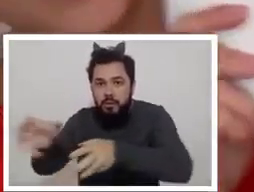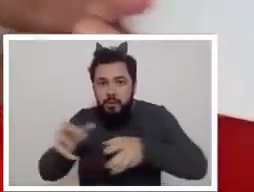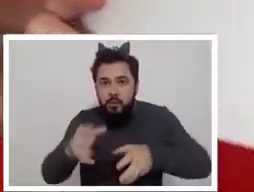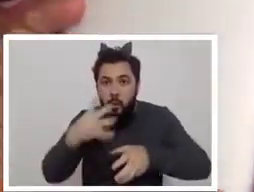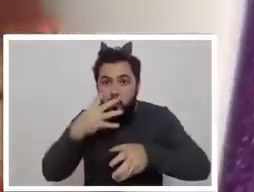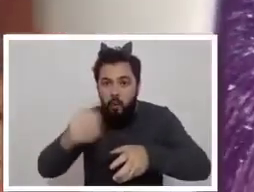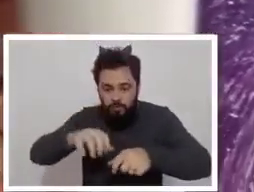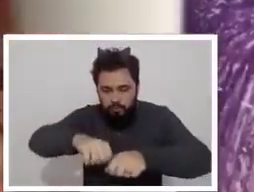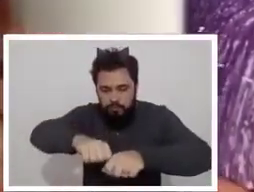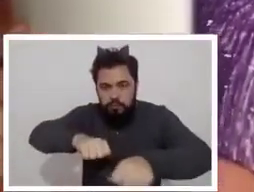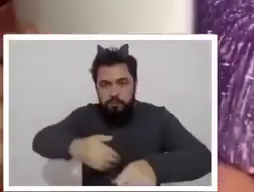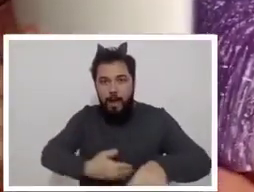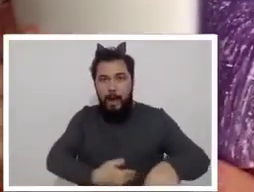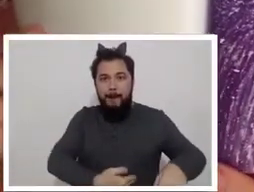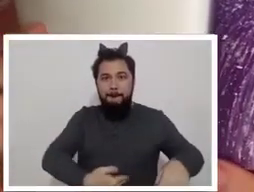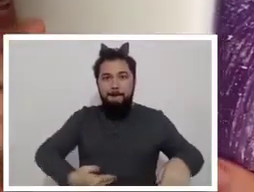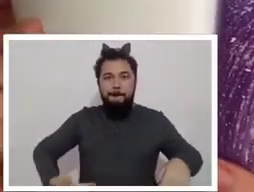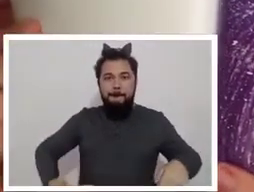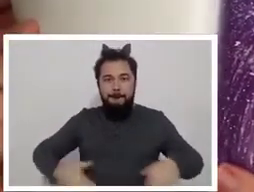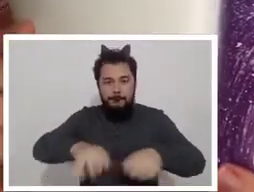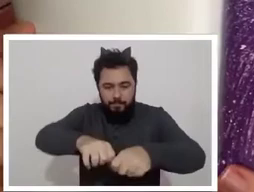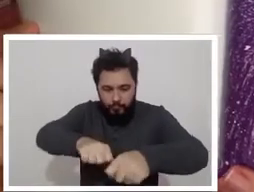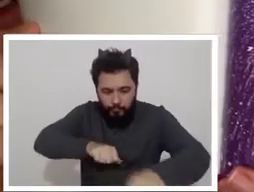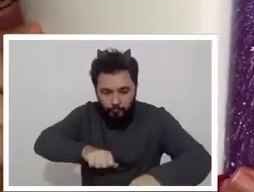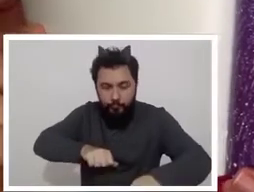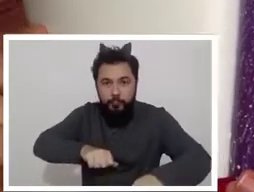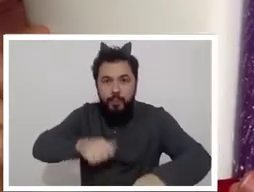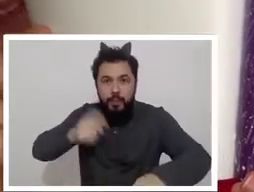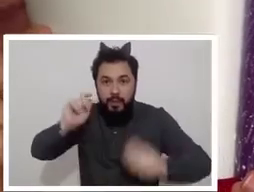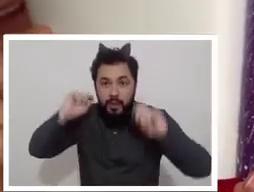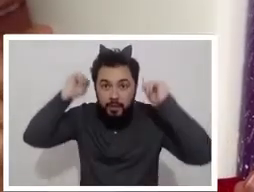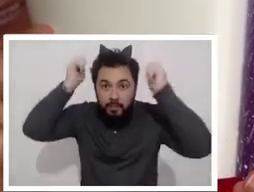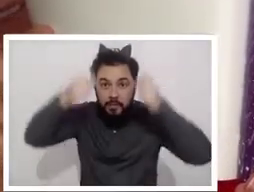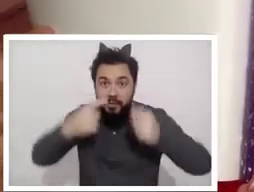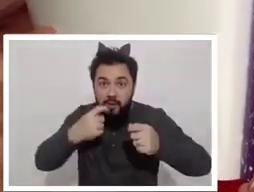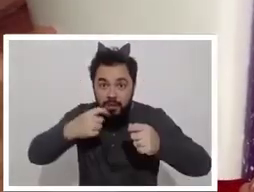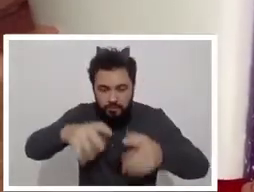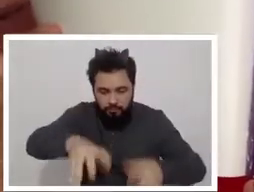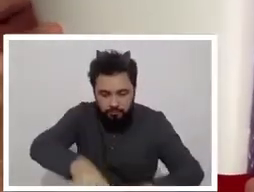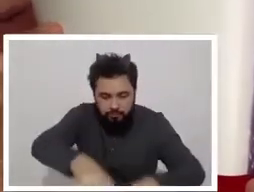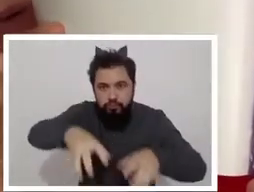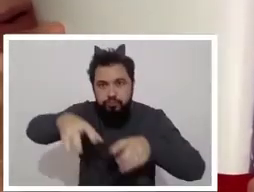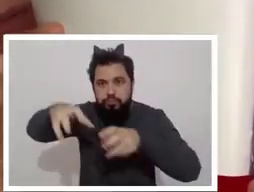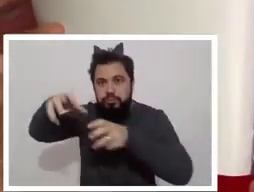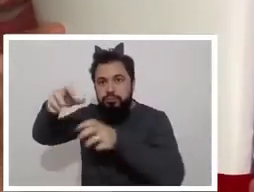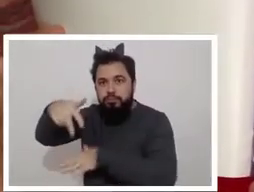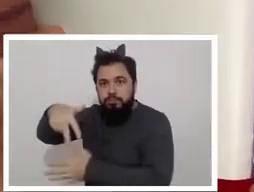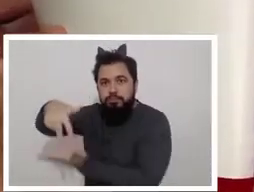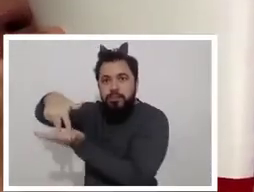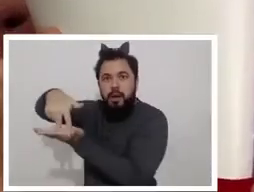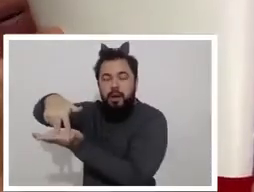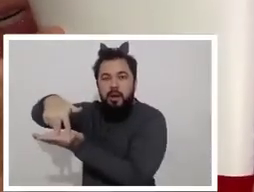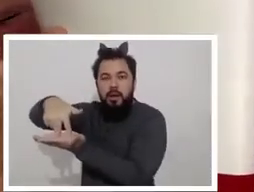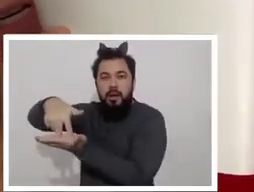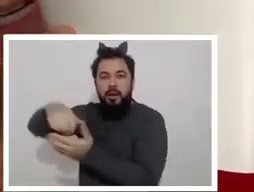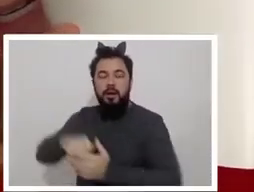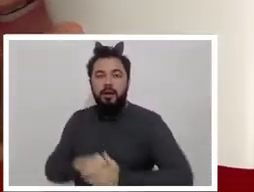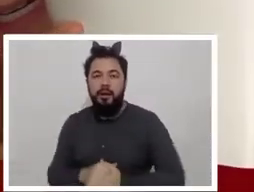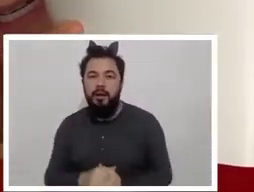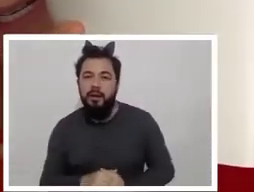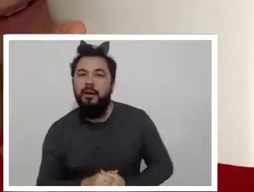cartãozinho aqui é a figura dessa parte da história de dentro da barriga do lobo lobo sempre